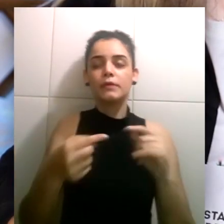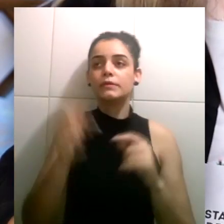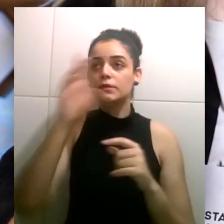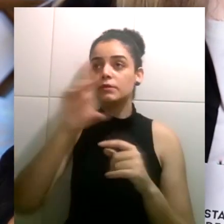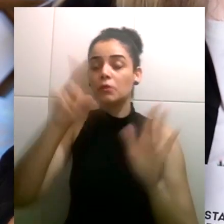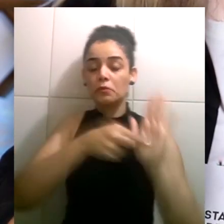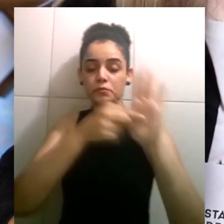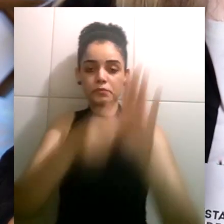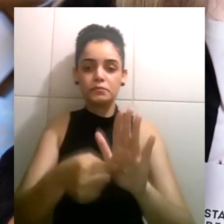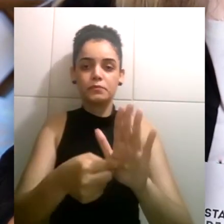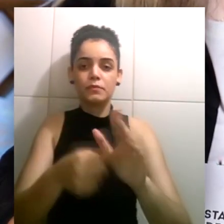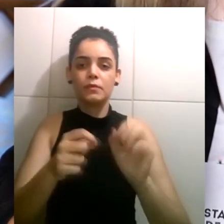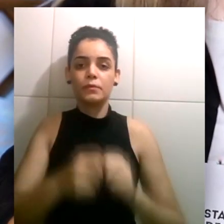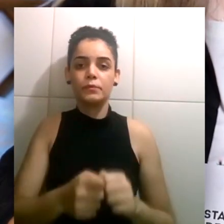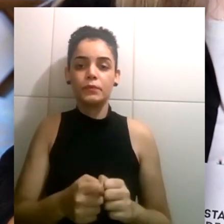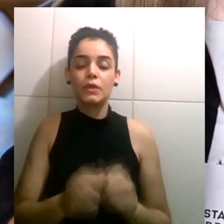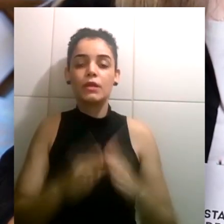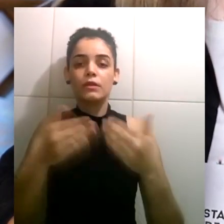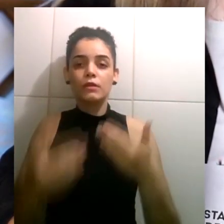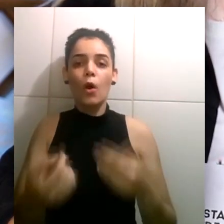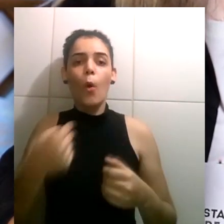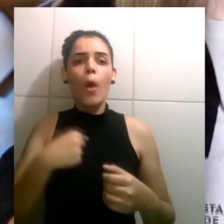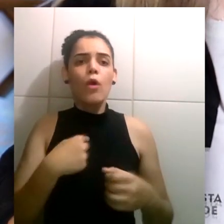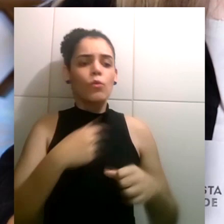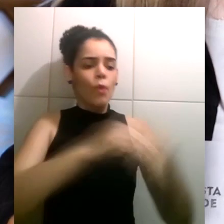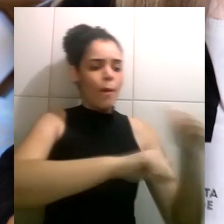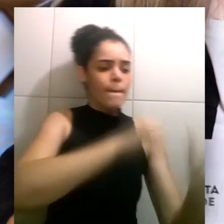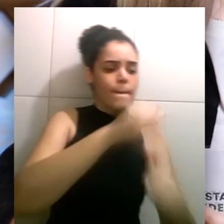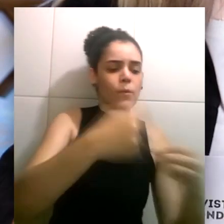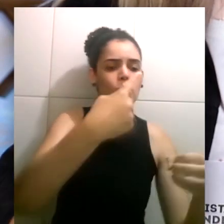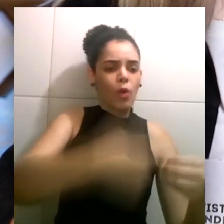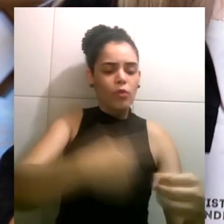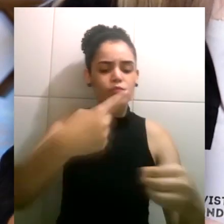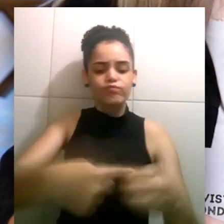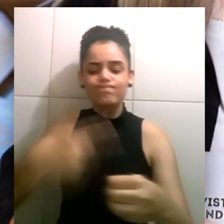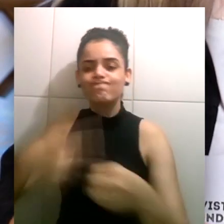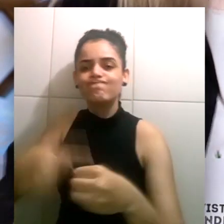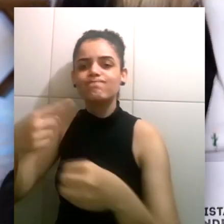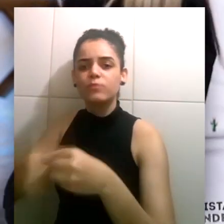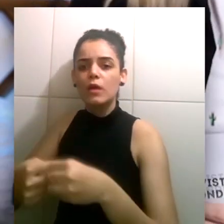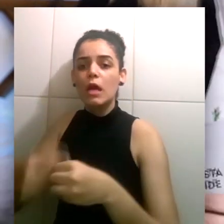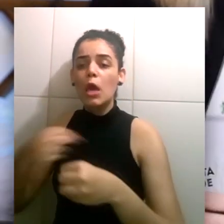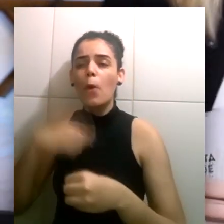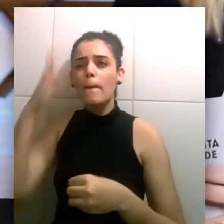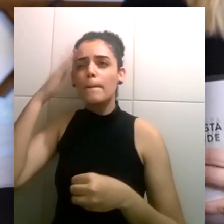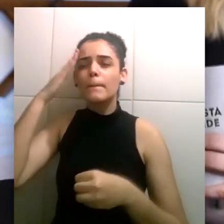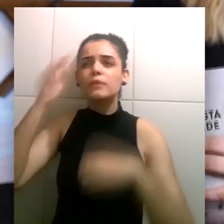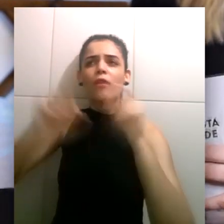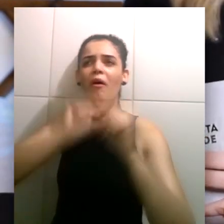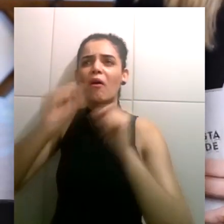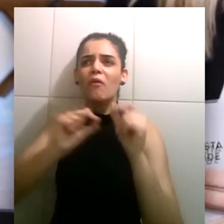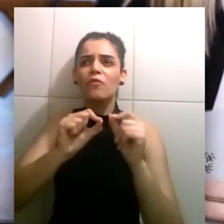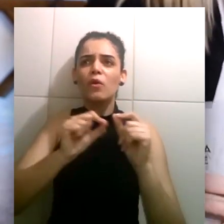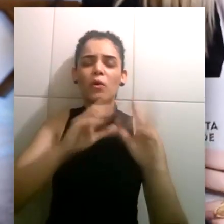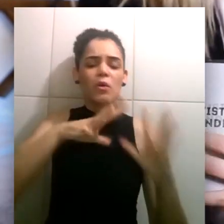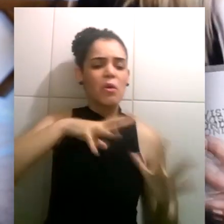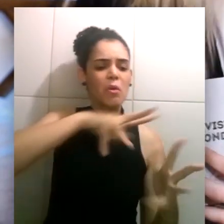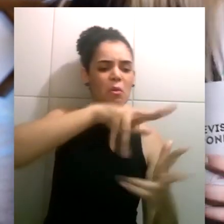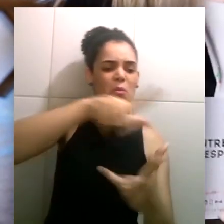foi essa revelação de que enquanto eu mudava de cidades, eu pensava que eu tava pelo mundo